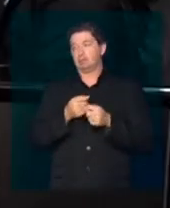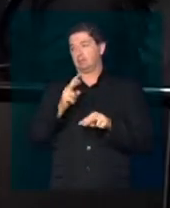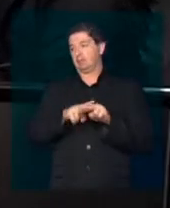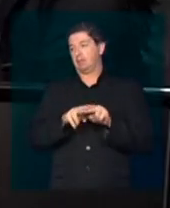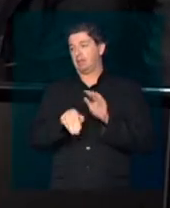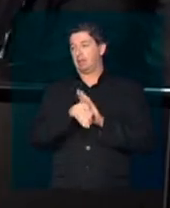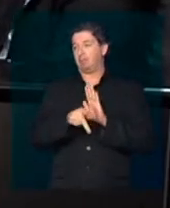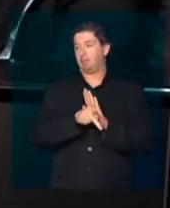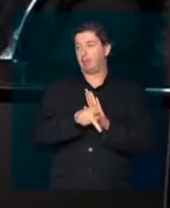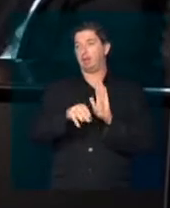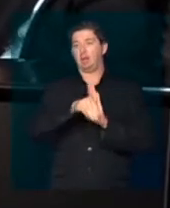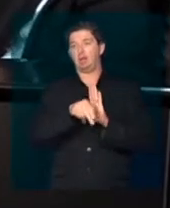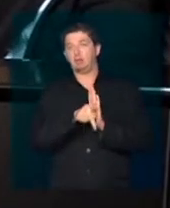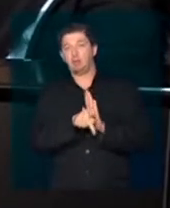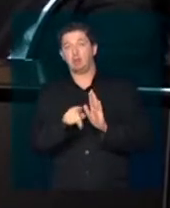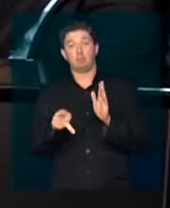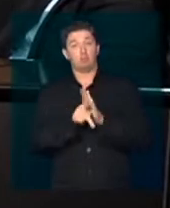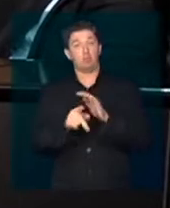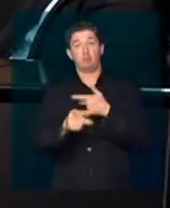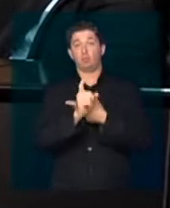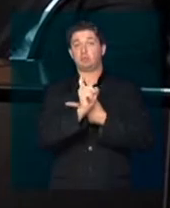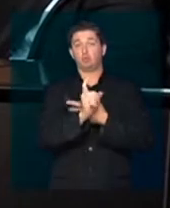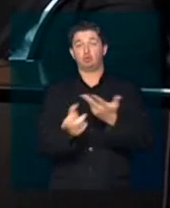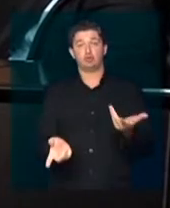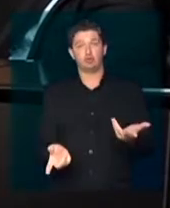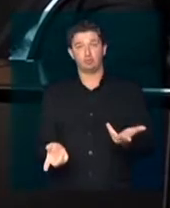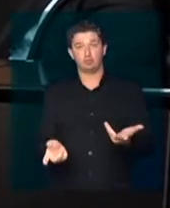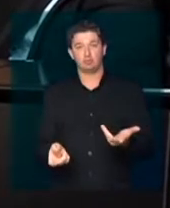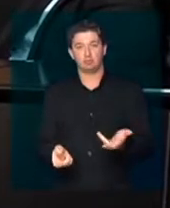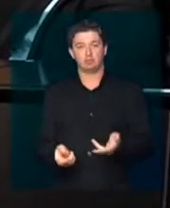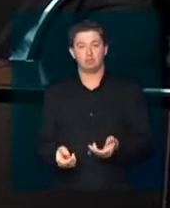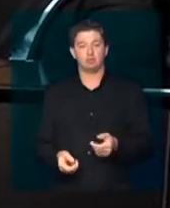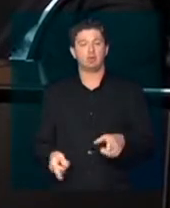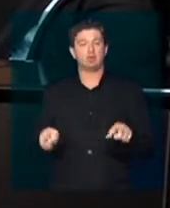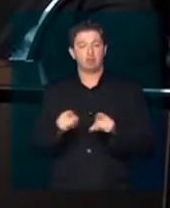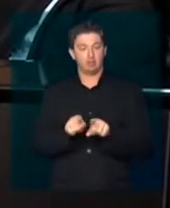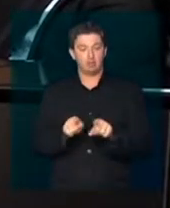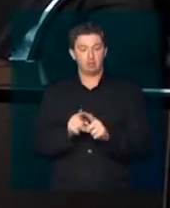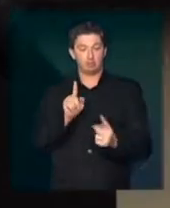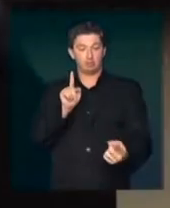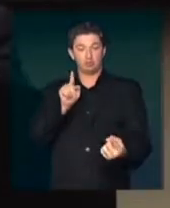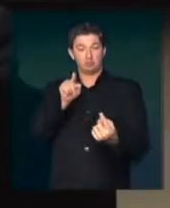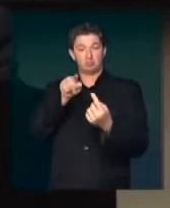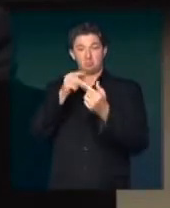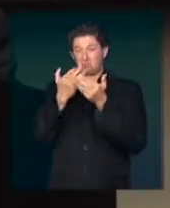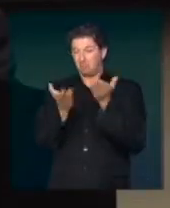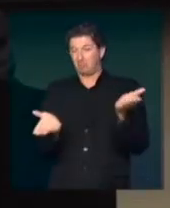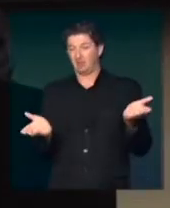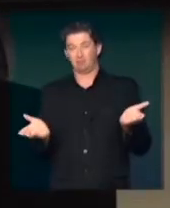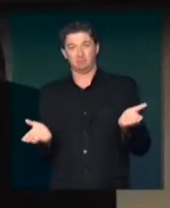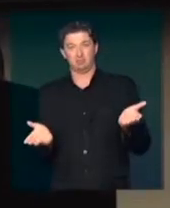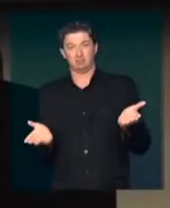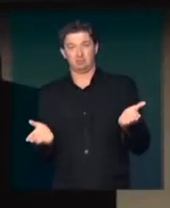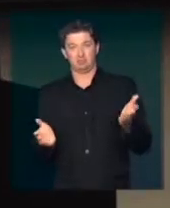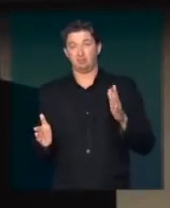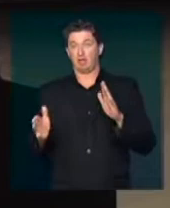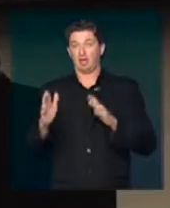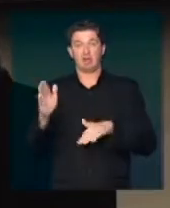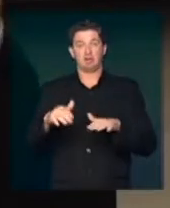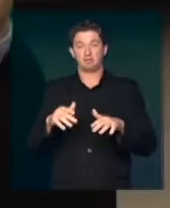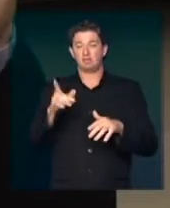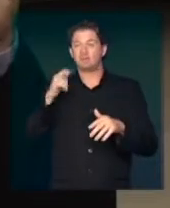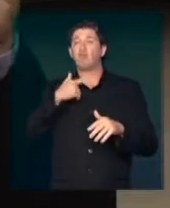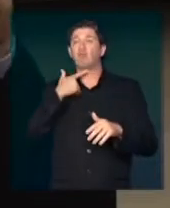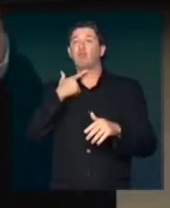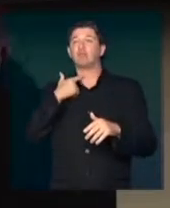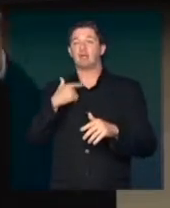medidas provisórias editadas pelo Executivo e perdido no emaranhado de objetivos, muitas vezes não republicano,